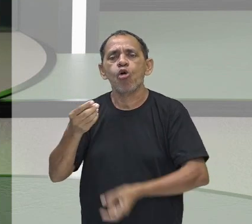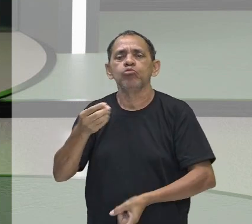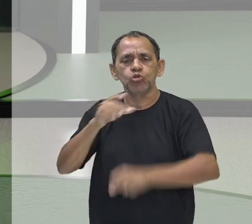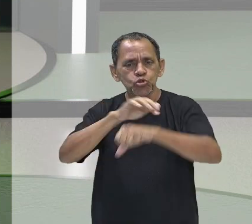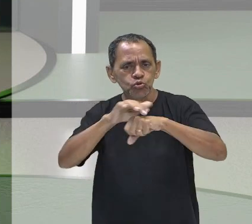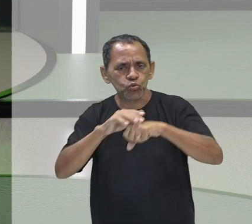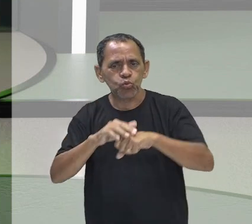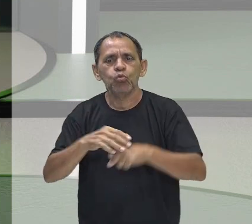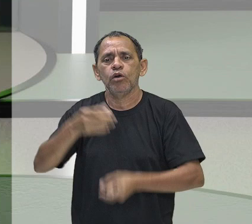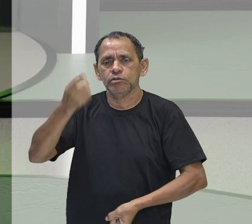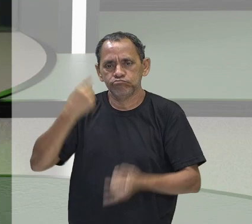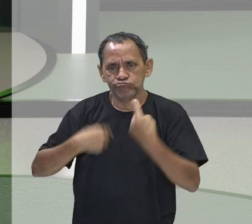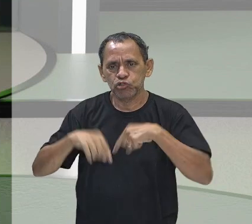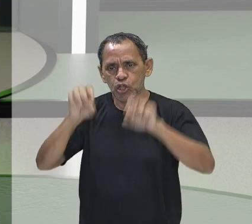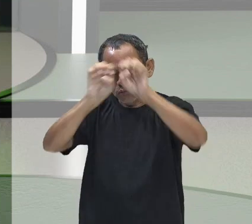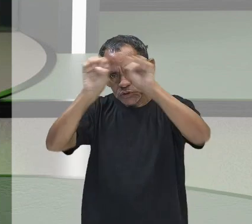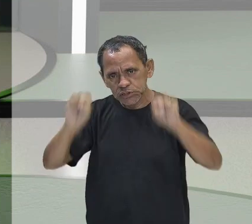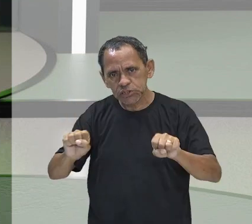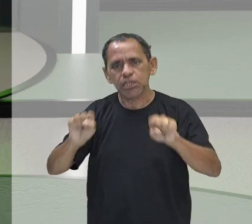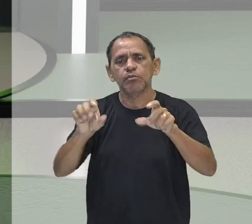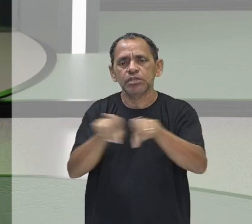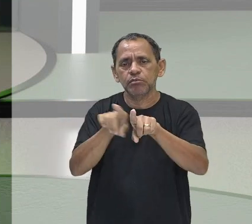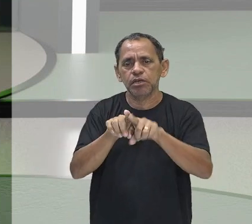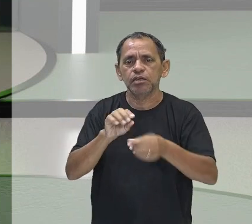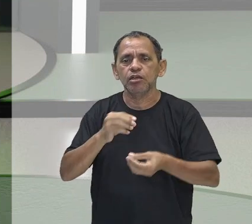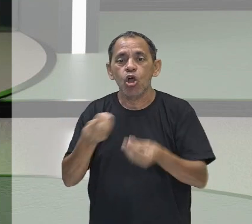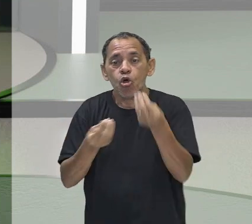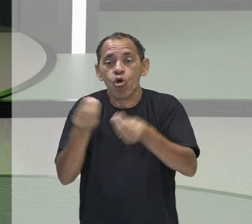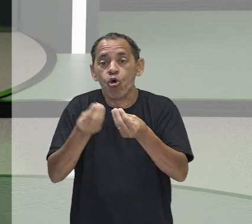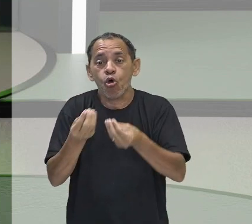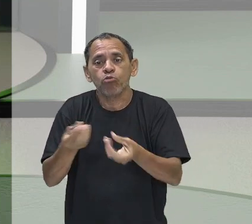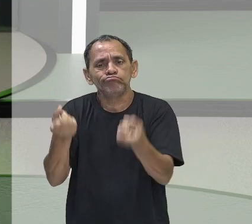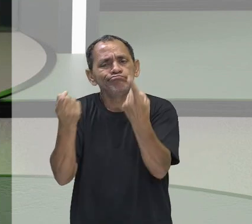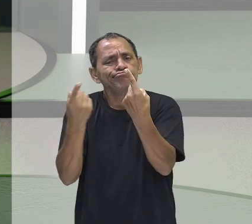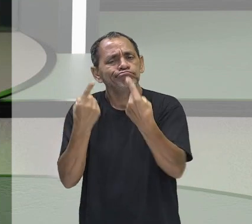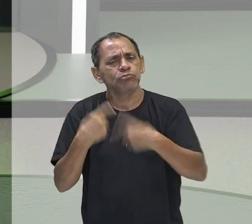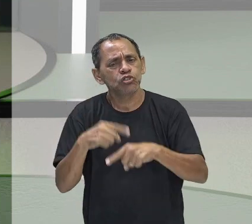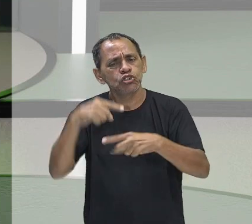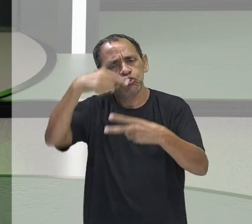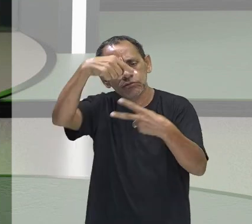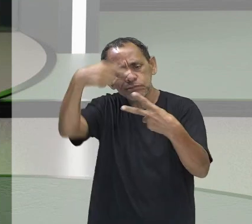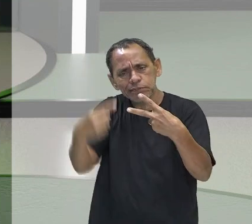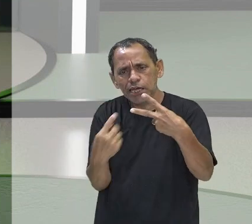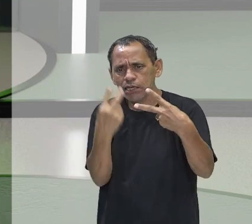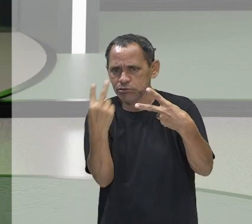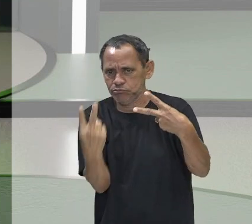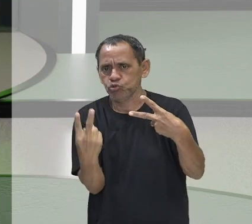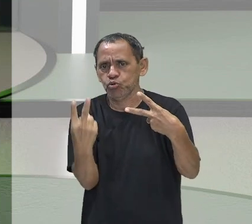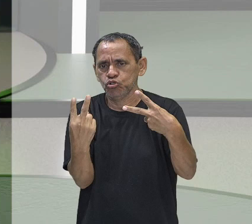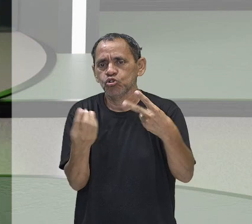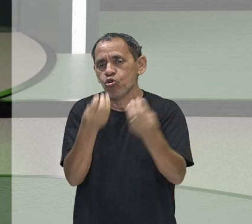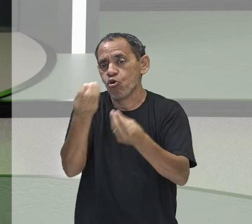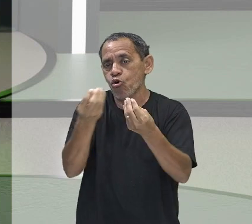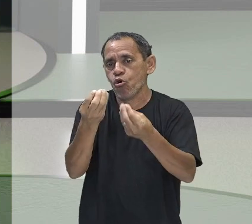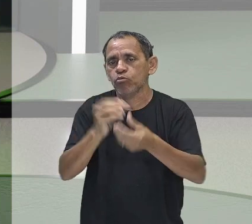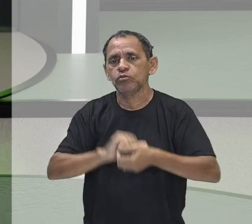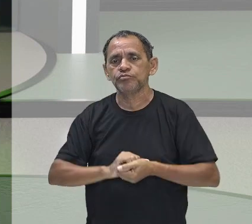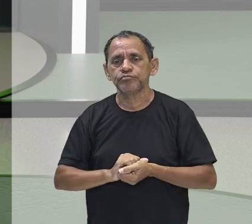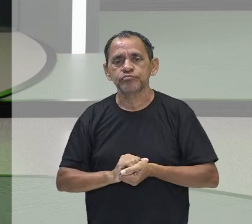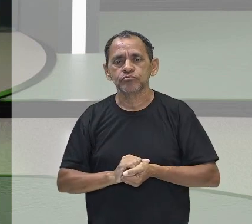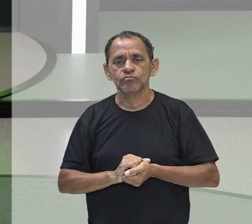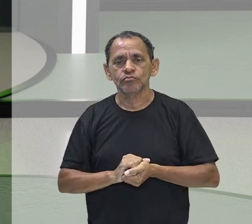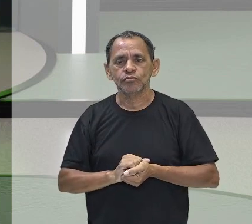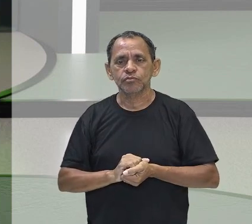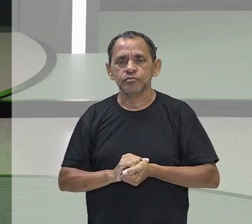Mas quais são os desafios de se utilizar essas duas técnicas, a terapia gênica in vivo ou a ex vivo, né?